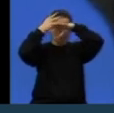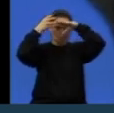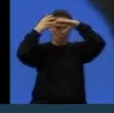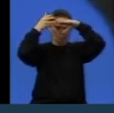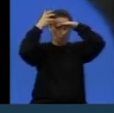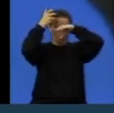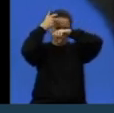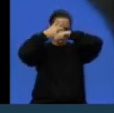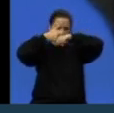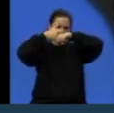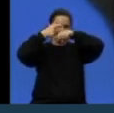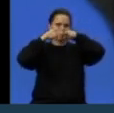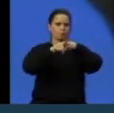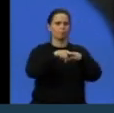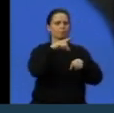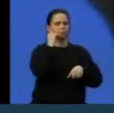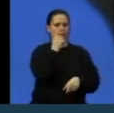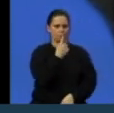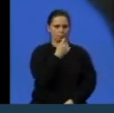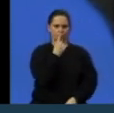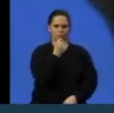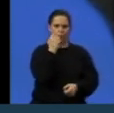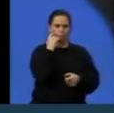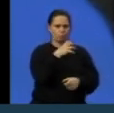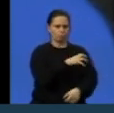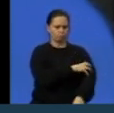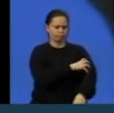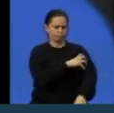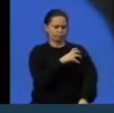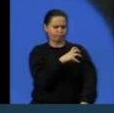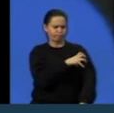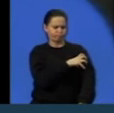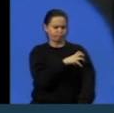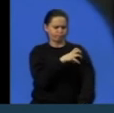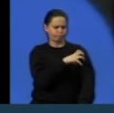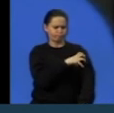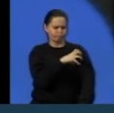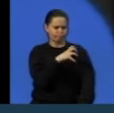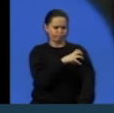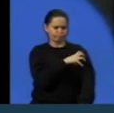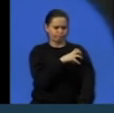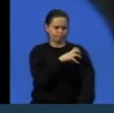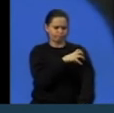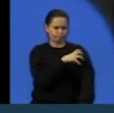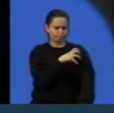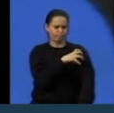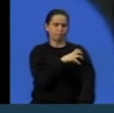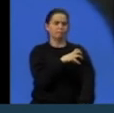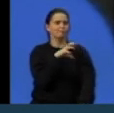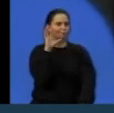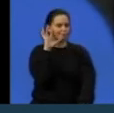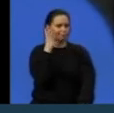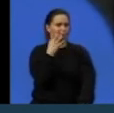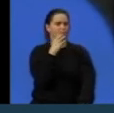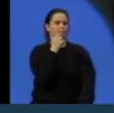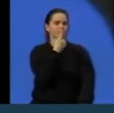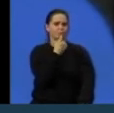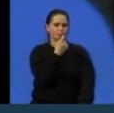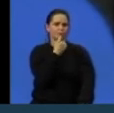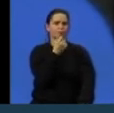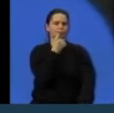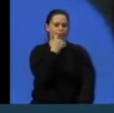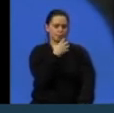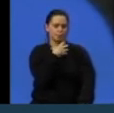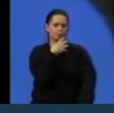hemorrágico, ligado a quadros de hipertensão arterial ou pressão alta, que causam hemorragia dentro